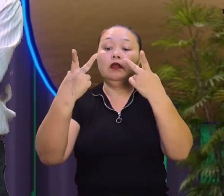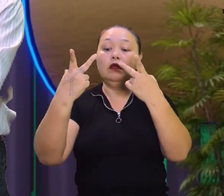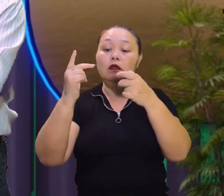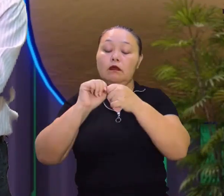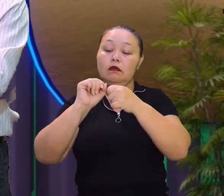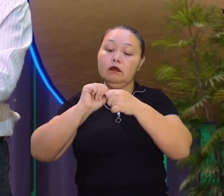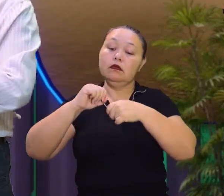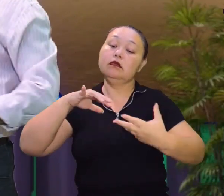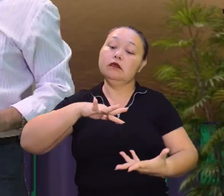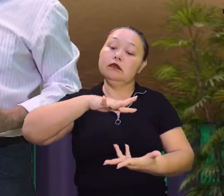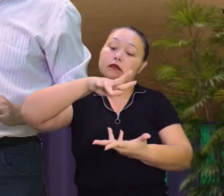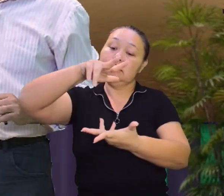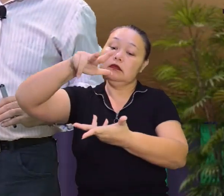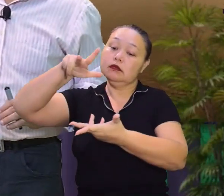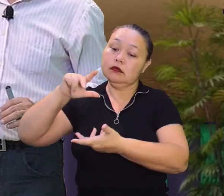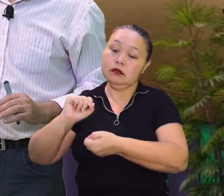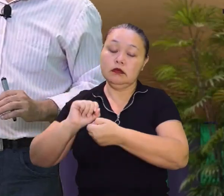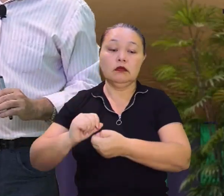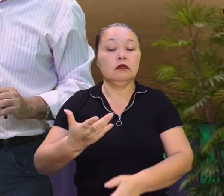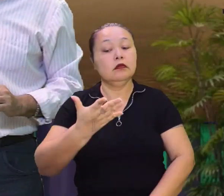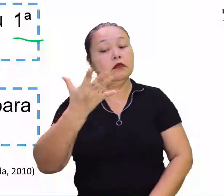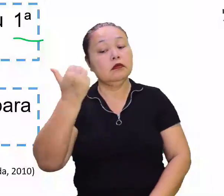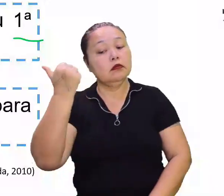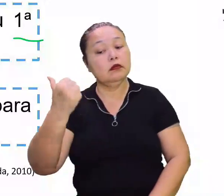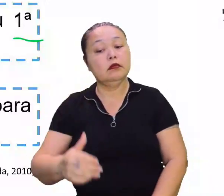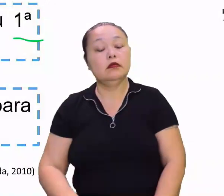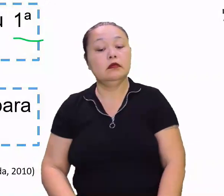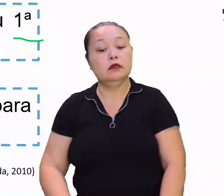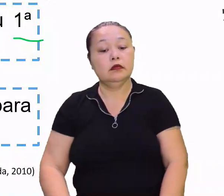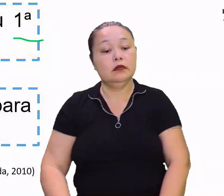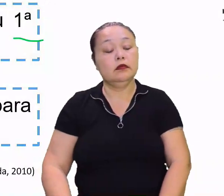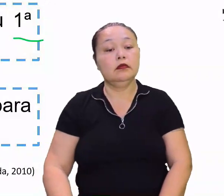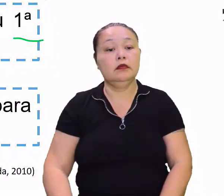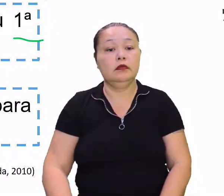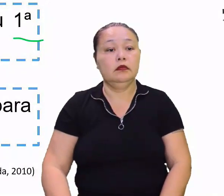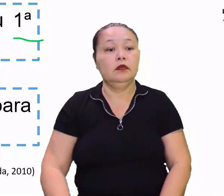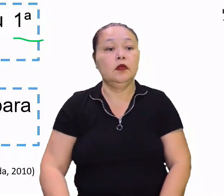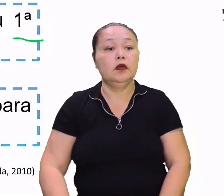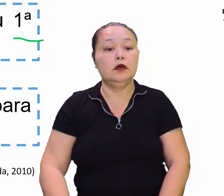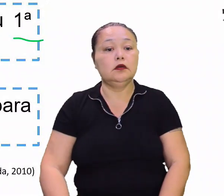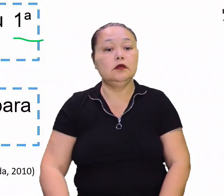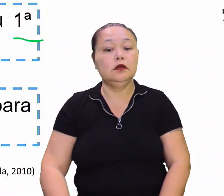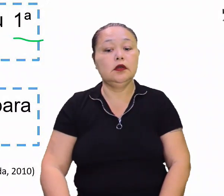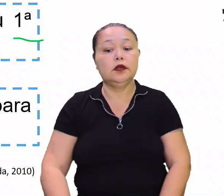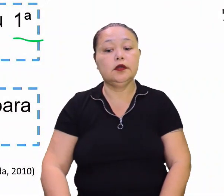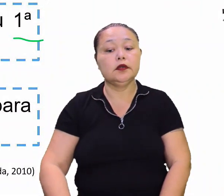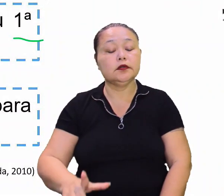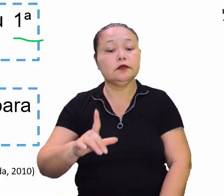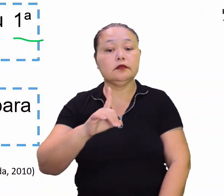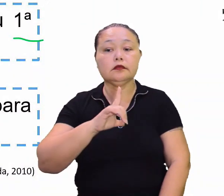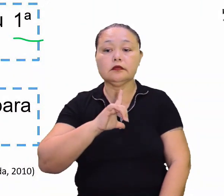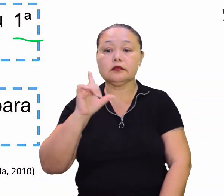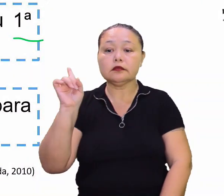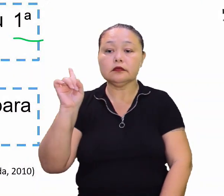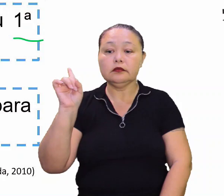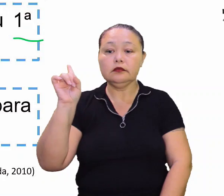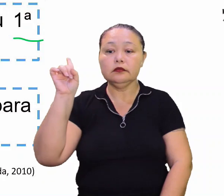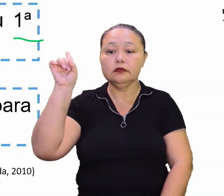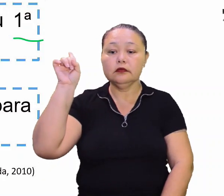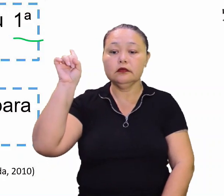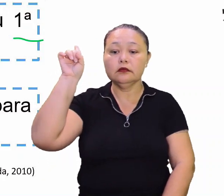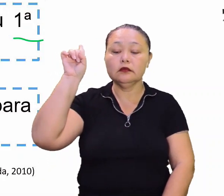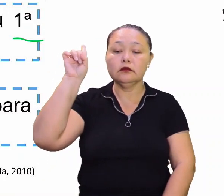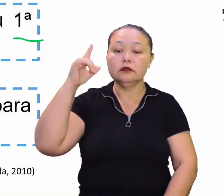Exato. É isso? Muito bem. Vamos lá, galera. Vamos lá. E aqui tem o gifzinho